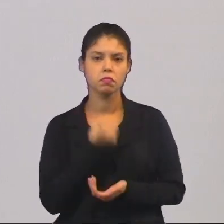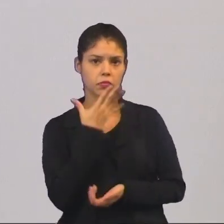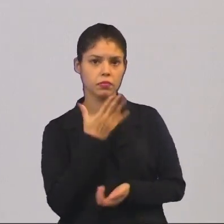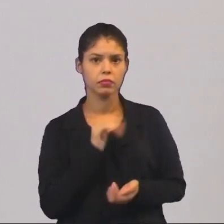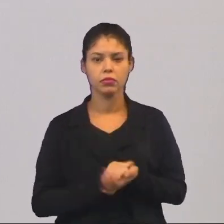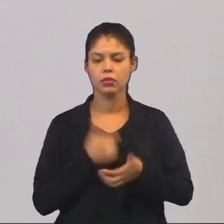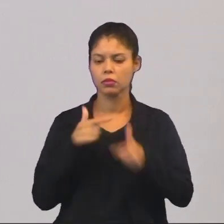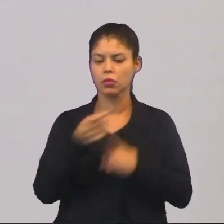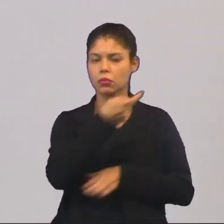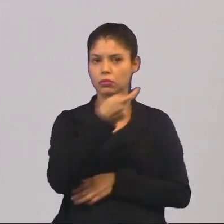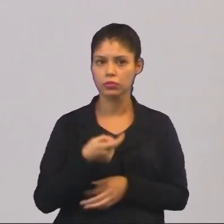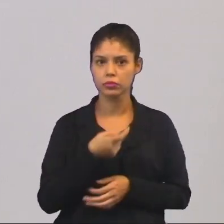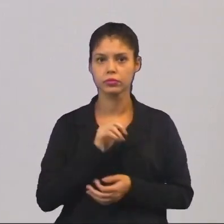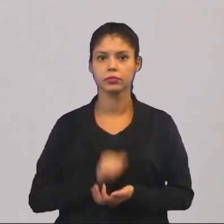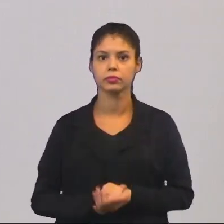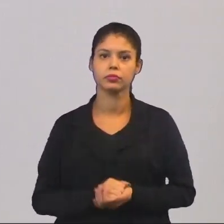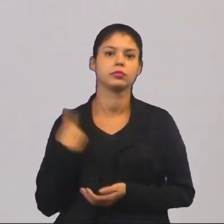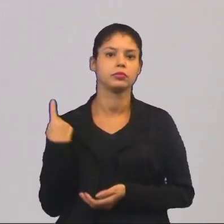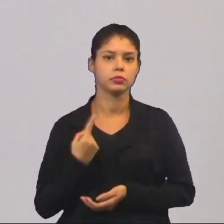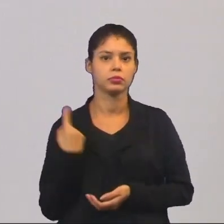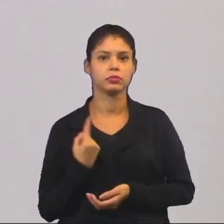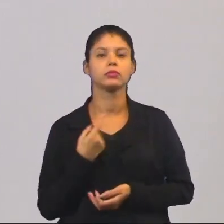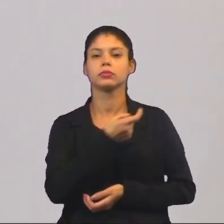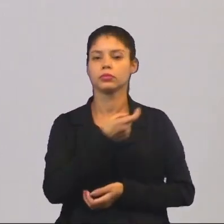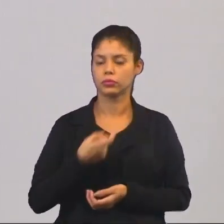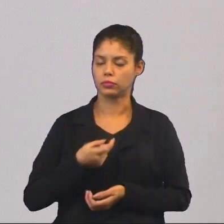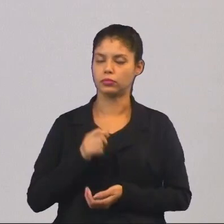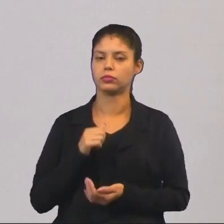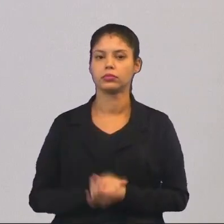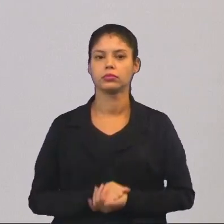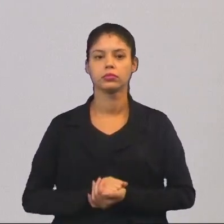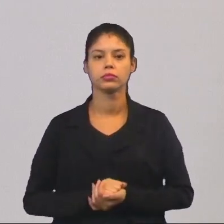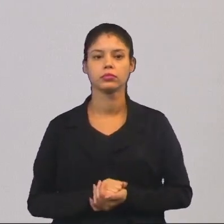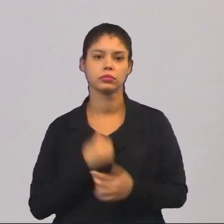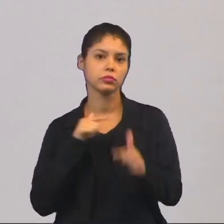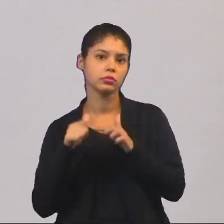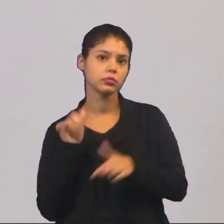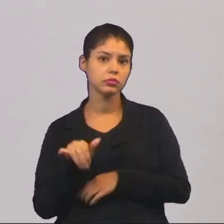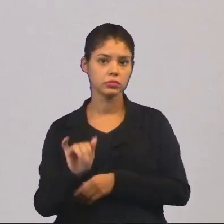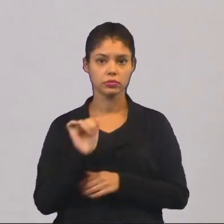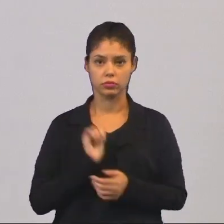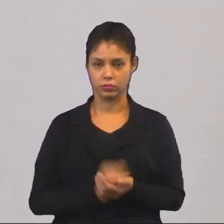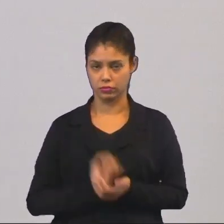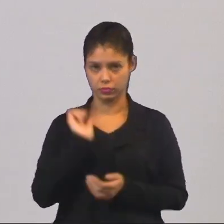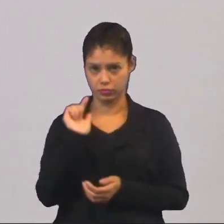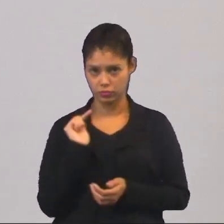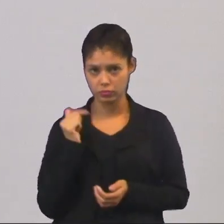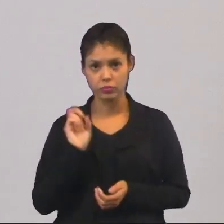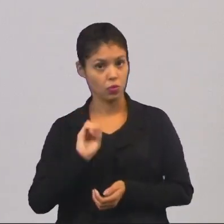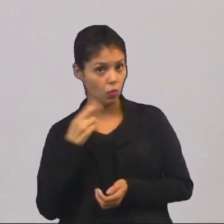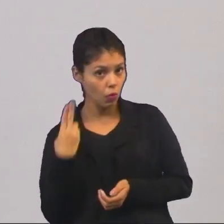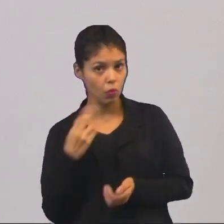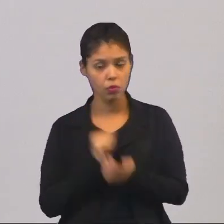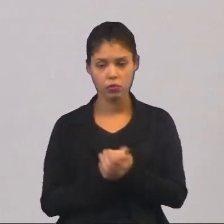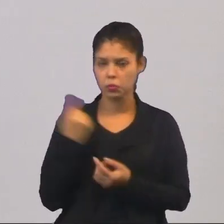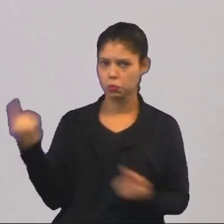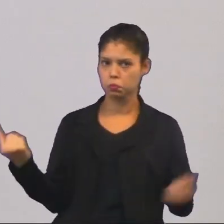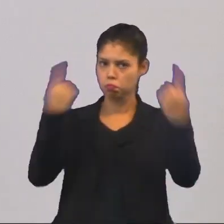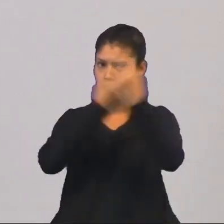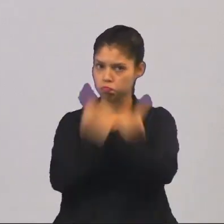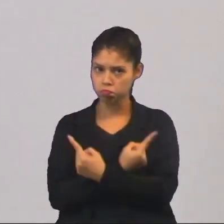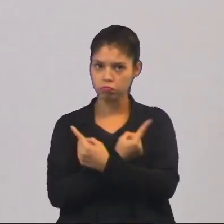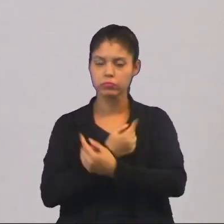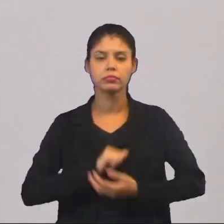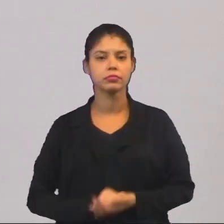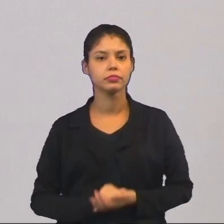para trabalhar com x, tá? A gente isola o x, trabalha com y, ou vice-versa,